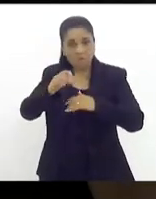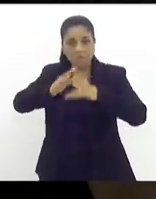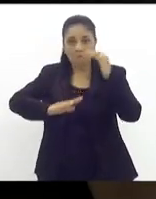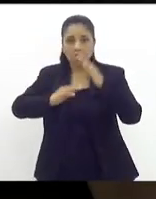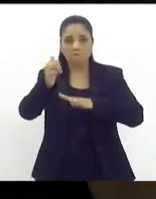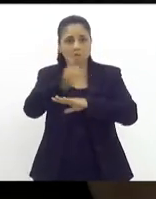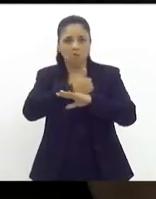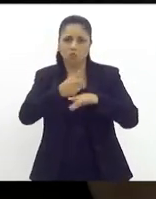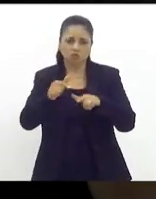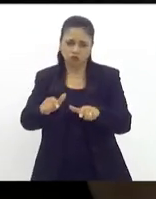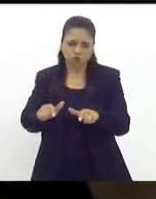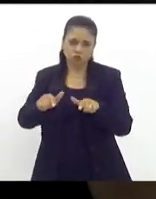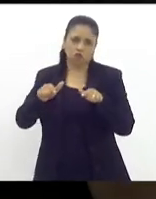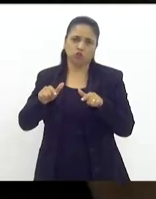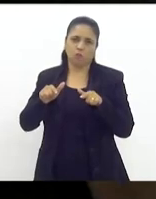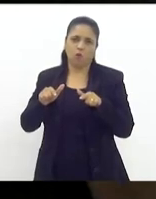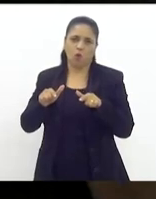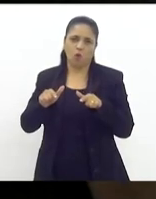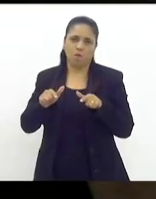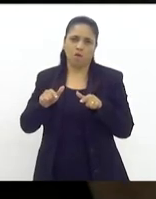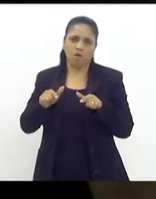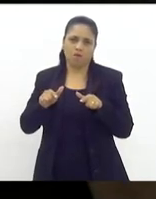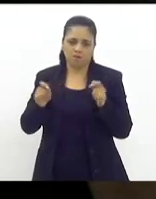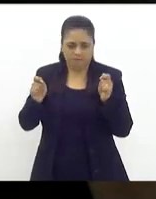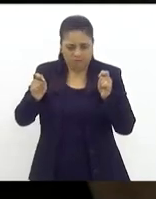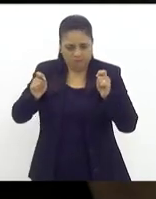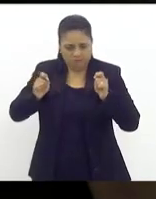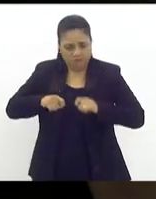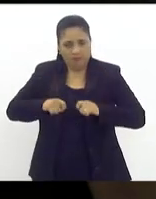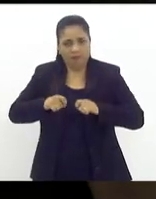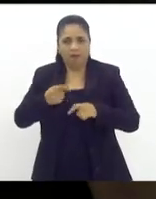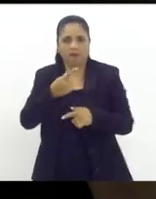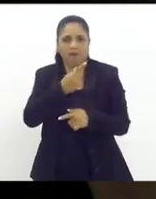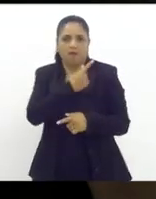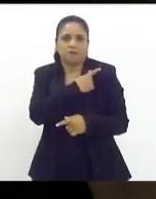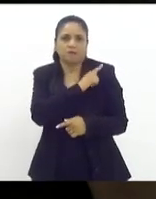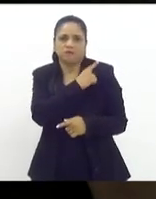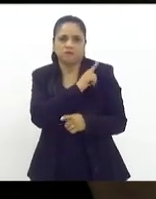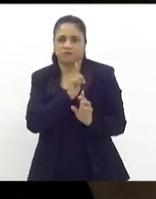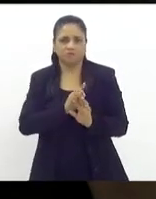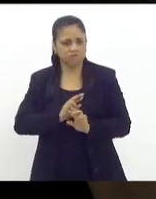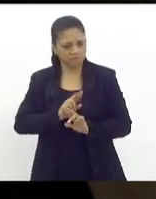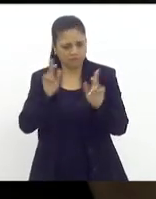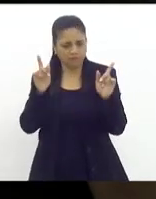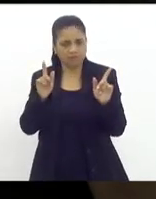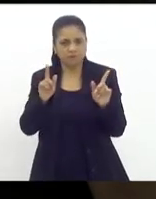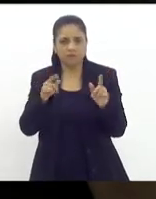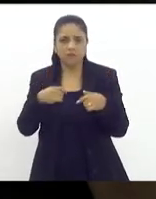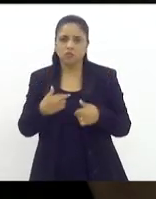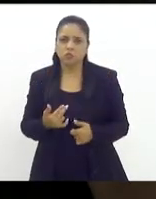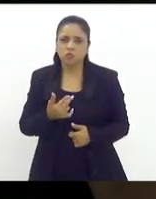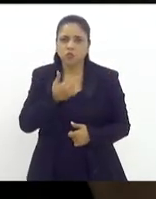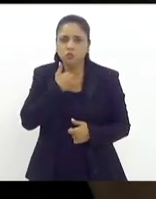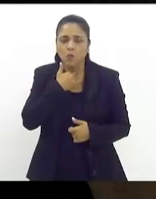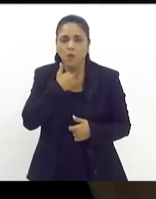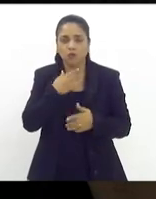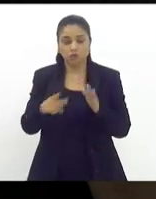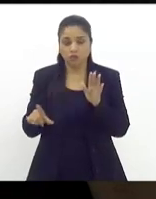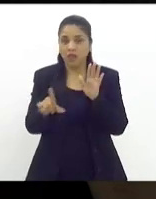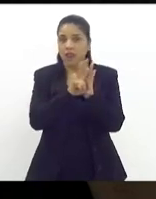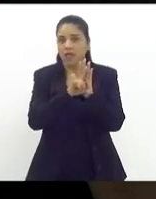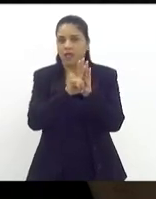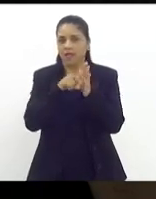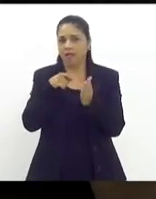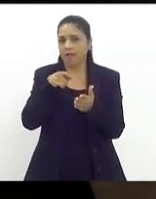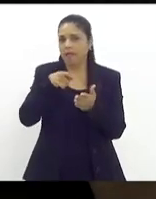diploma que dá esta competência de gestão. E você não pode querer introduzir à lei aquilo